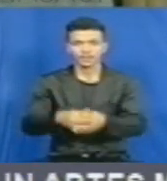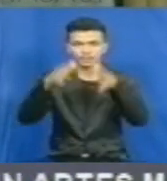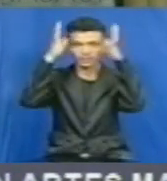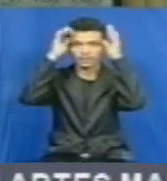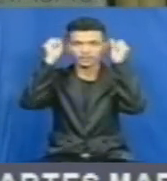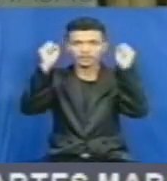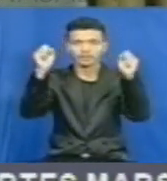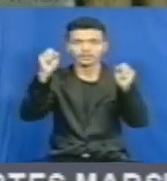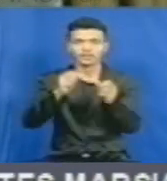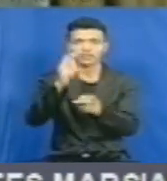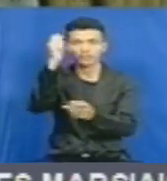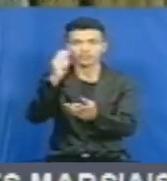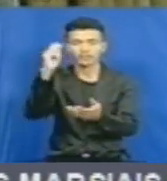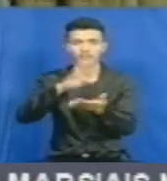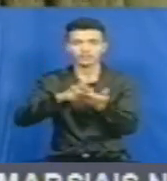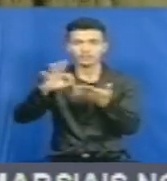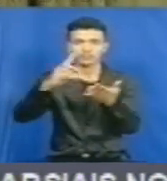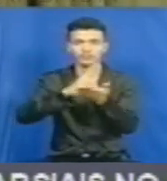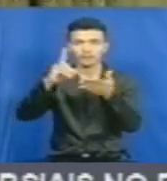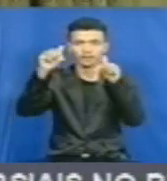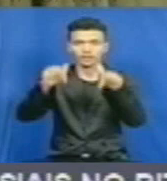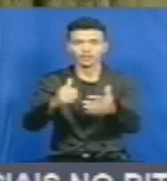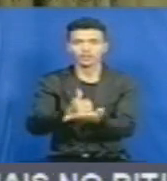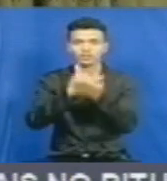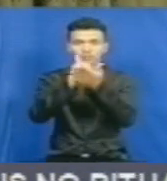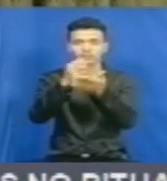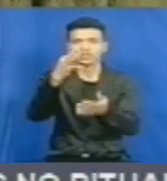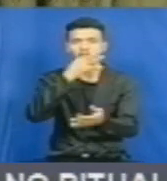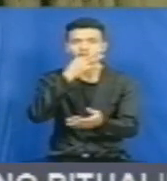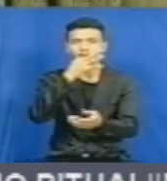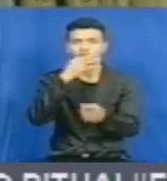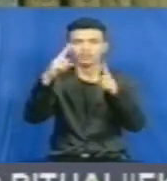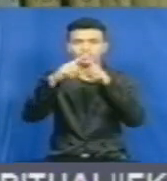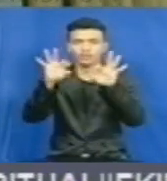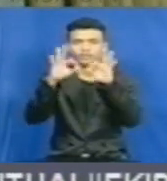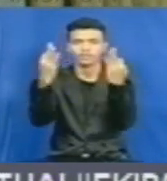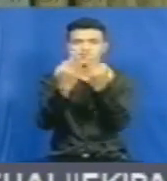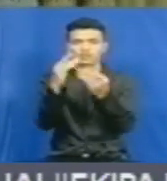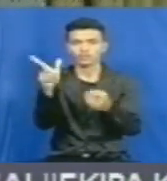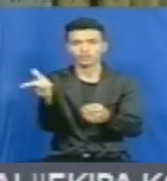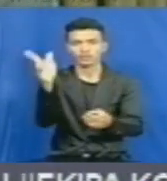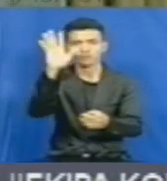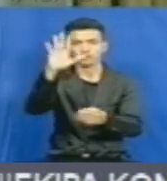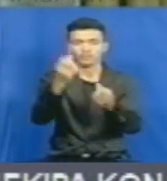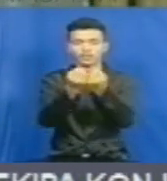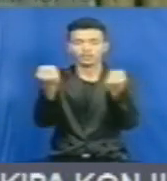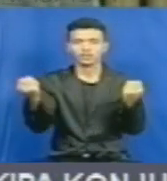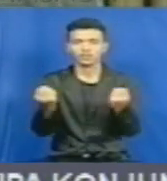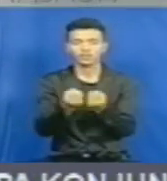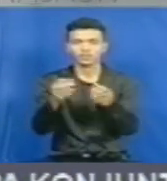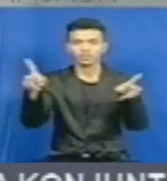Presidencia República terça-feira semana, né? Foi apoio a Ijampa necessidade básica para Umacain Ruanul Resen Lima y Hasuku